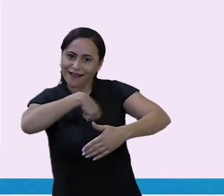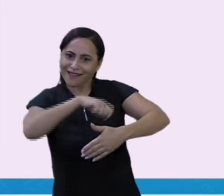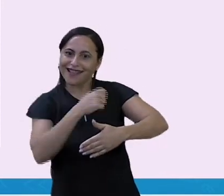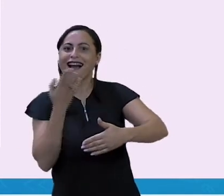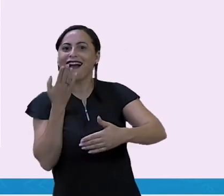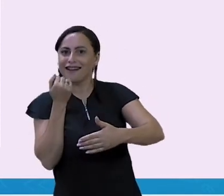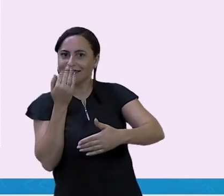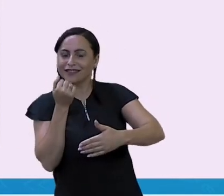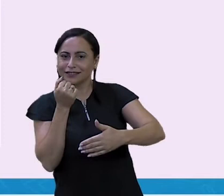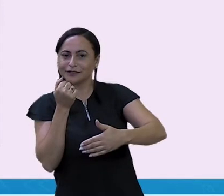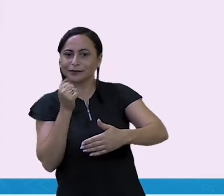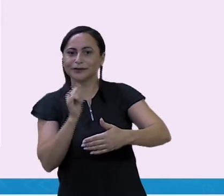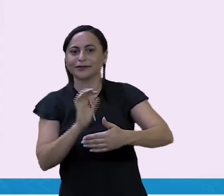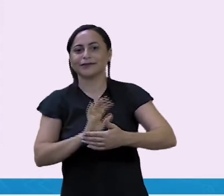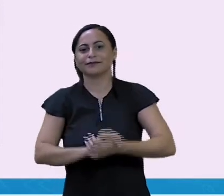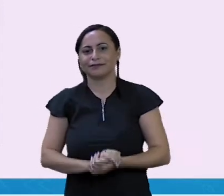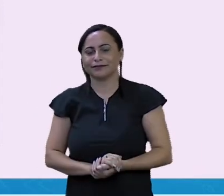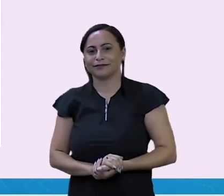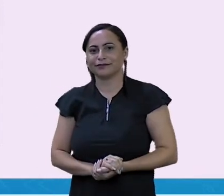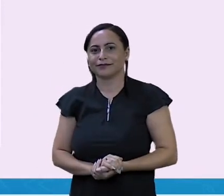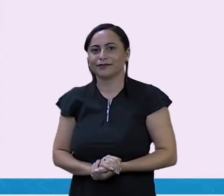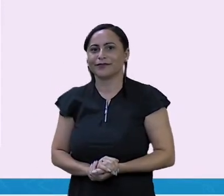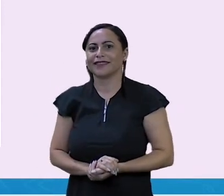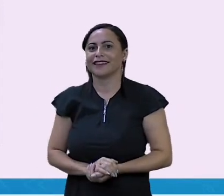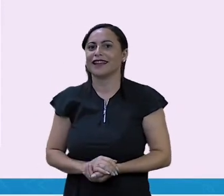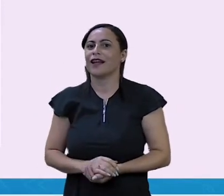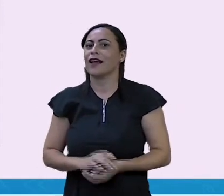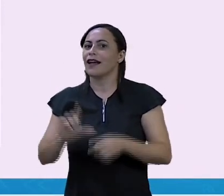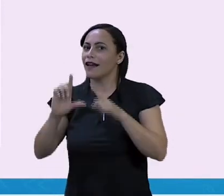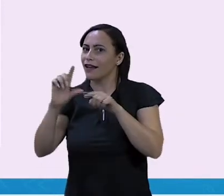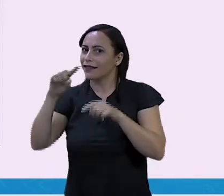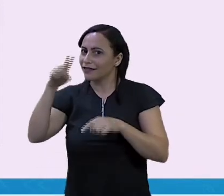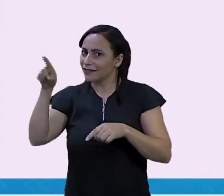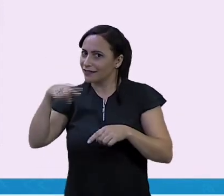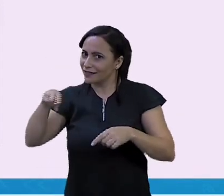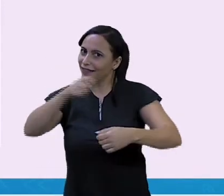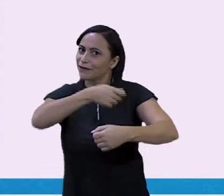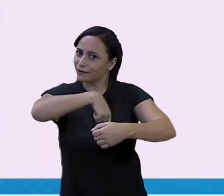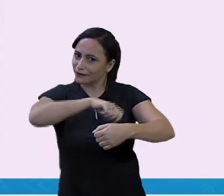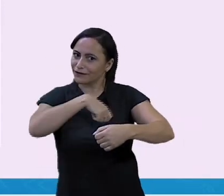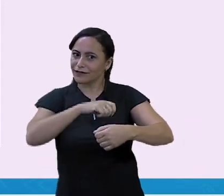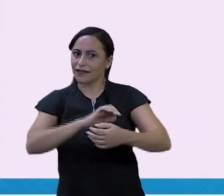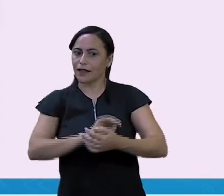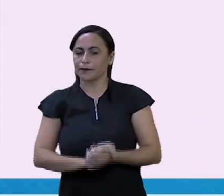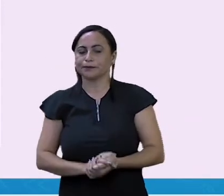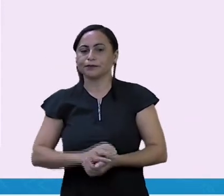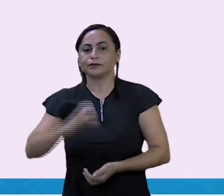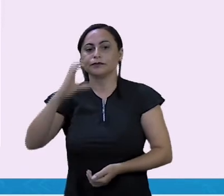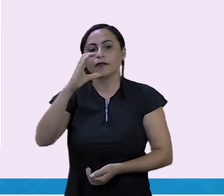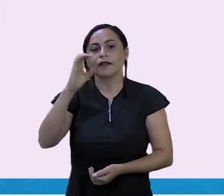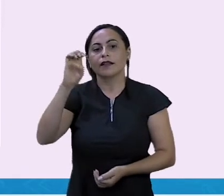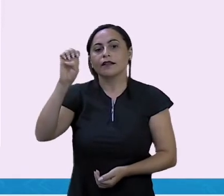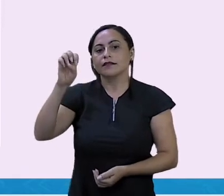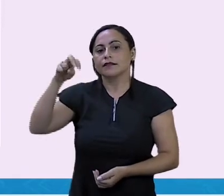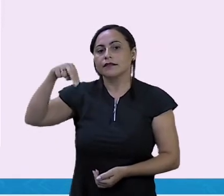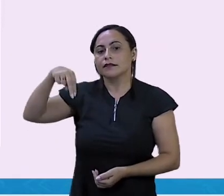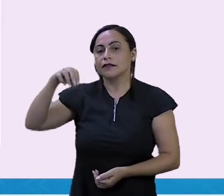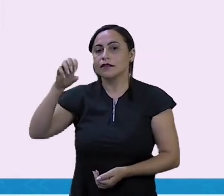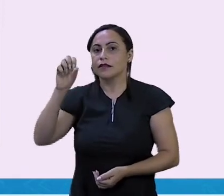cozer? Cozer, eu estou te chamando para cozinhar. Senso com C no início